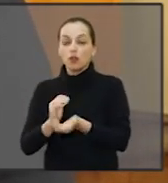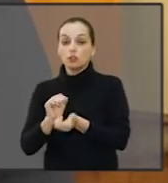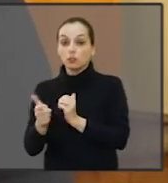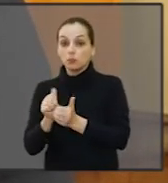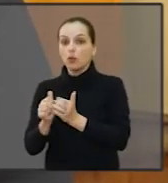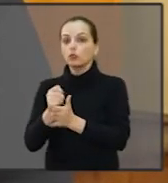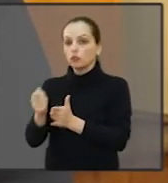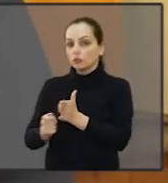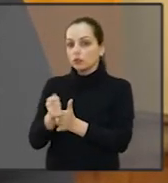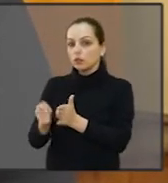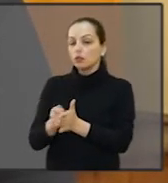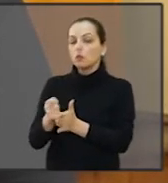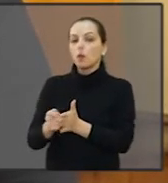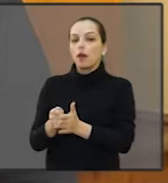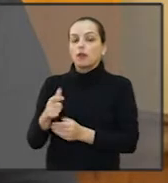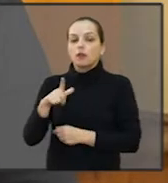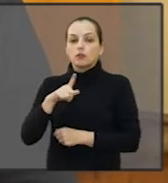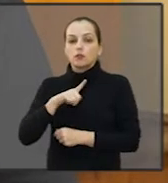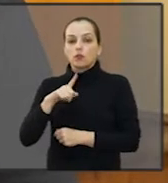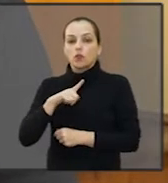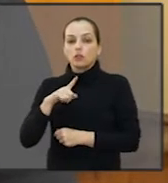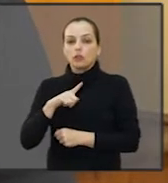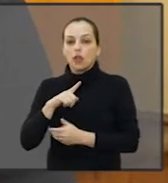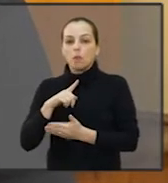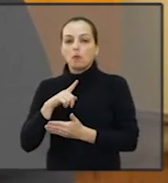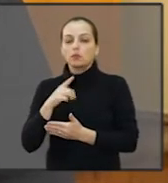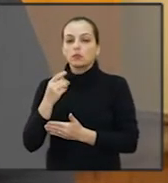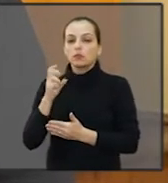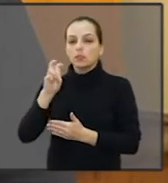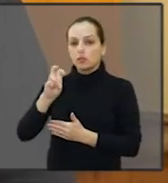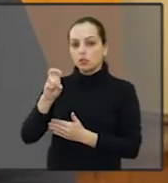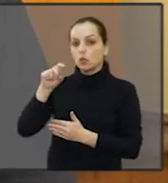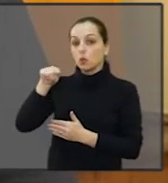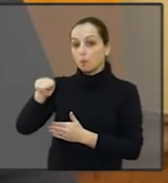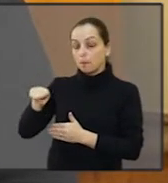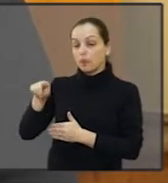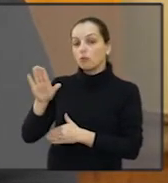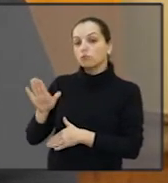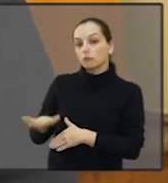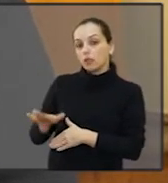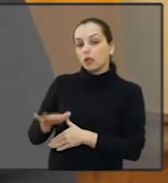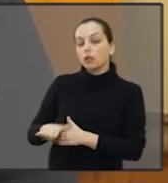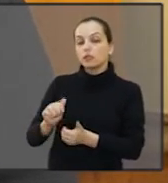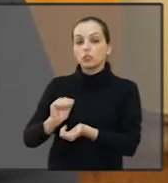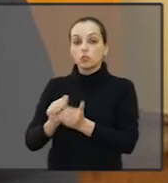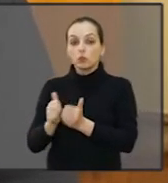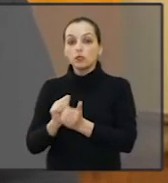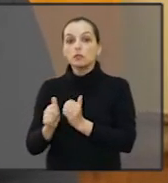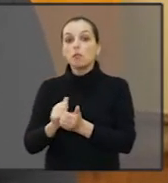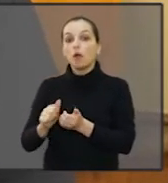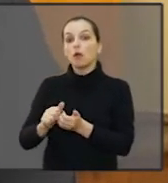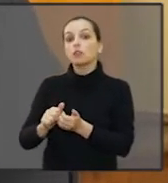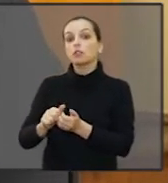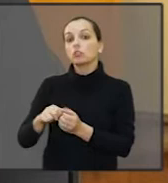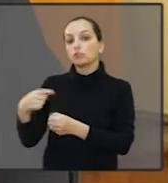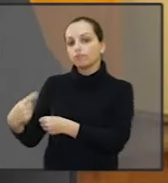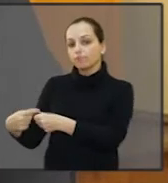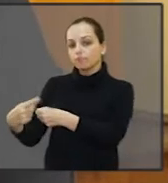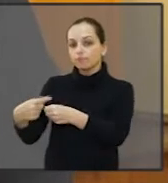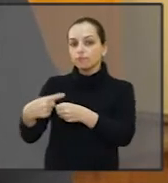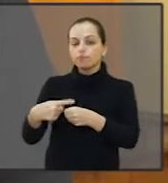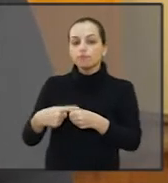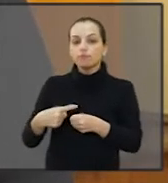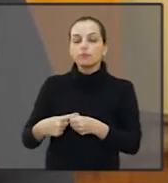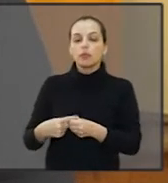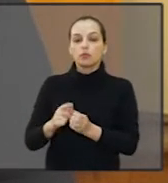escolinhas. Então hoje nós temos aproximadamente 5.000 crianças, né, fazendo esporte em todos os bairros de